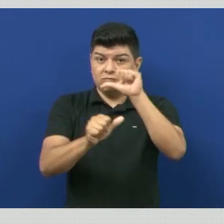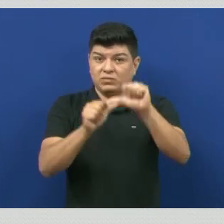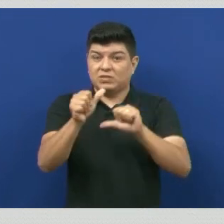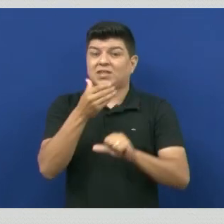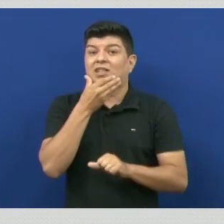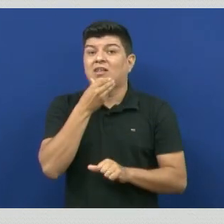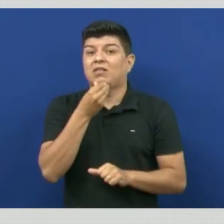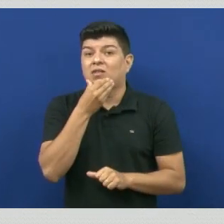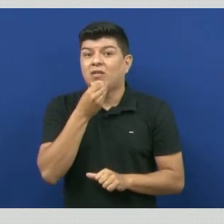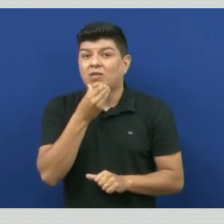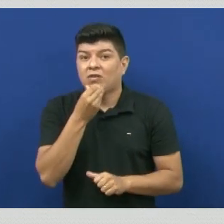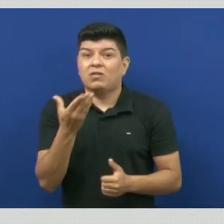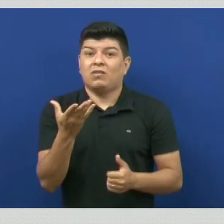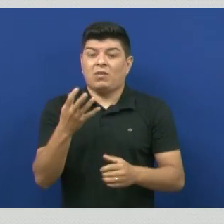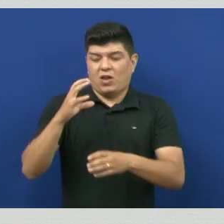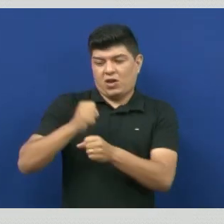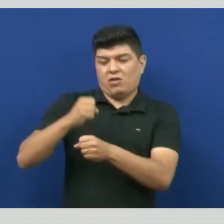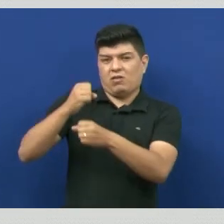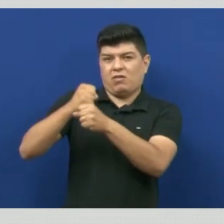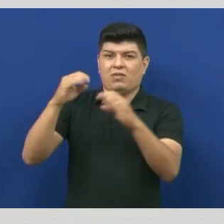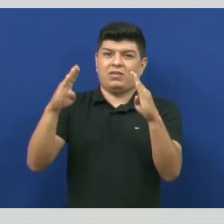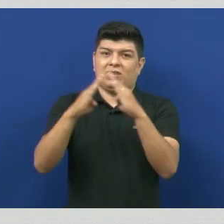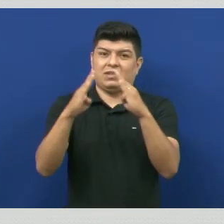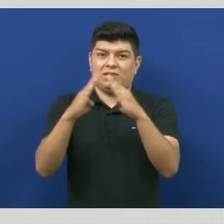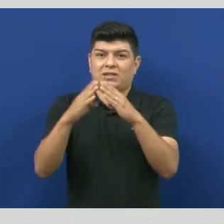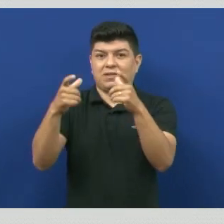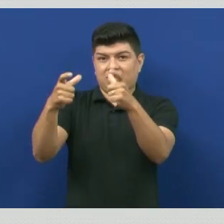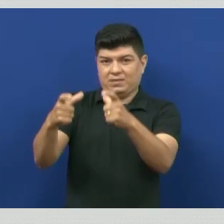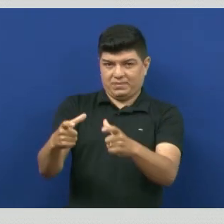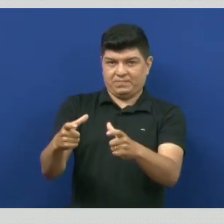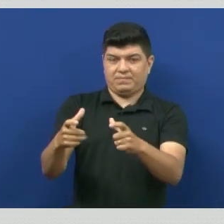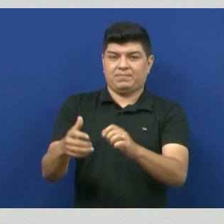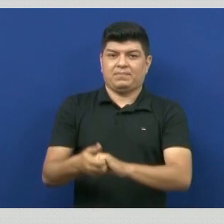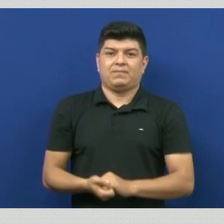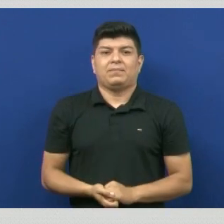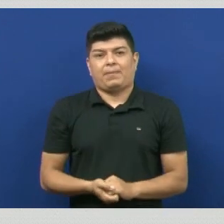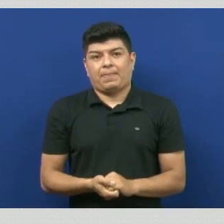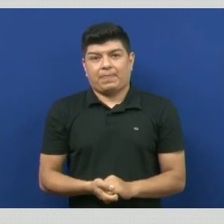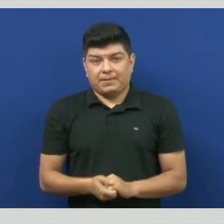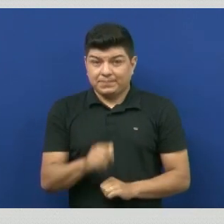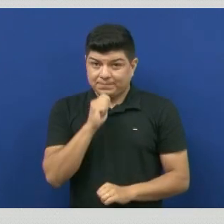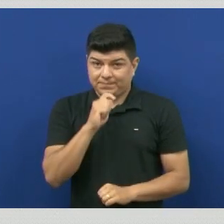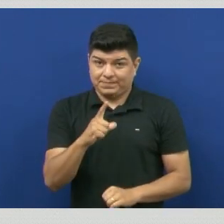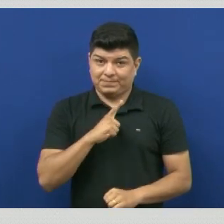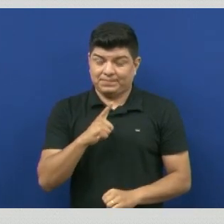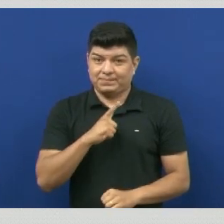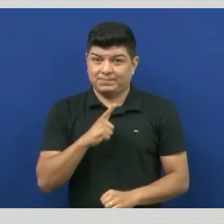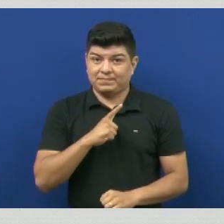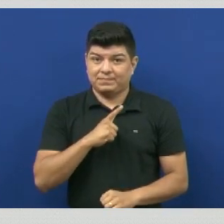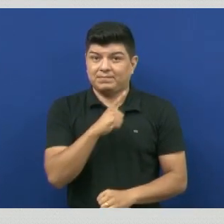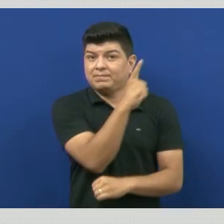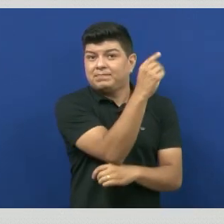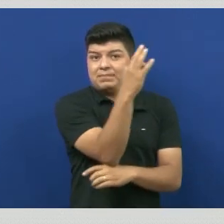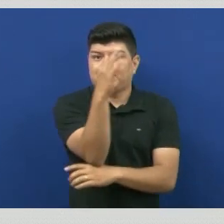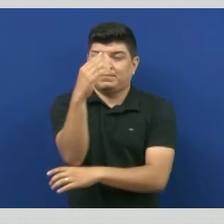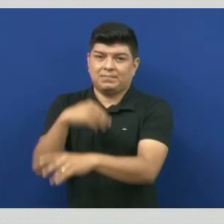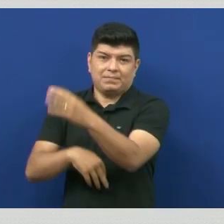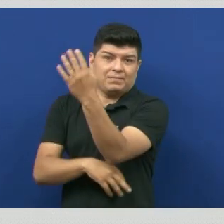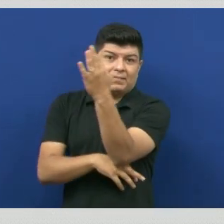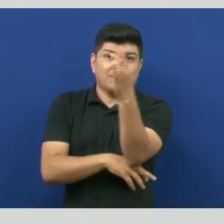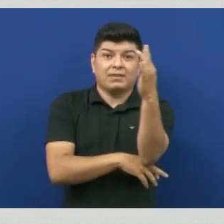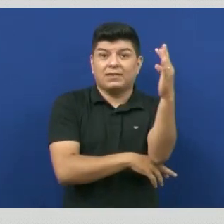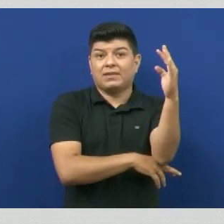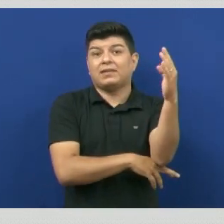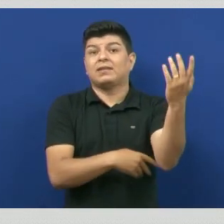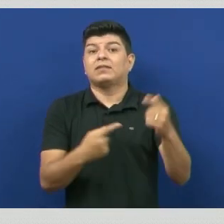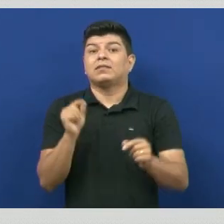pelo homem, no caso, a construção da casa naquele espaço. Ainda eu tenho paisagens com predomínio